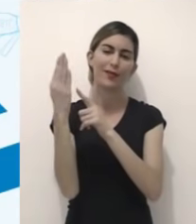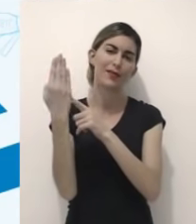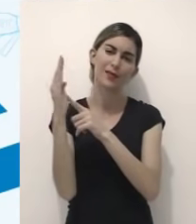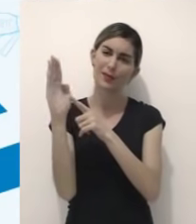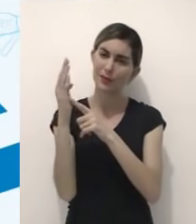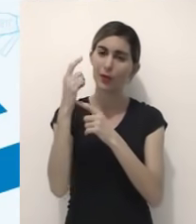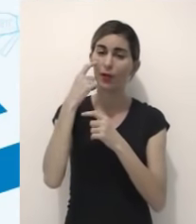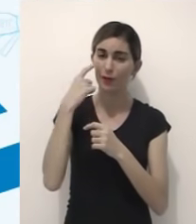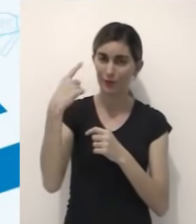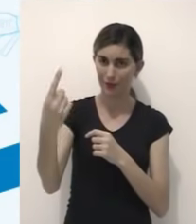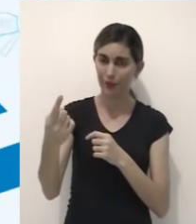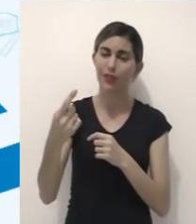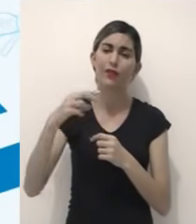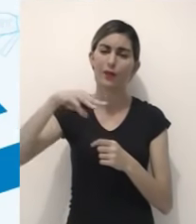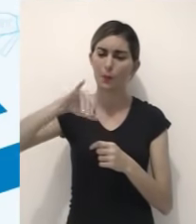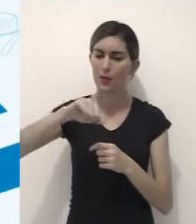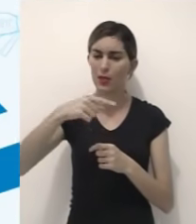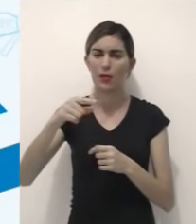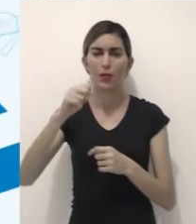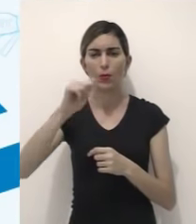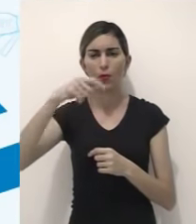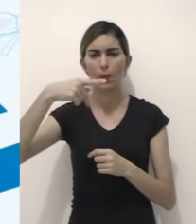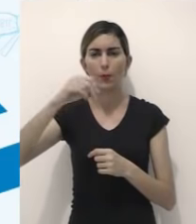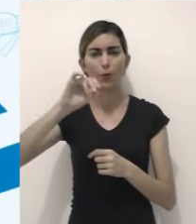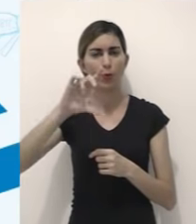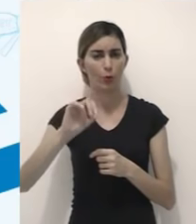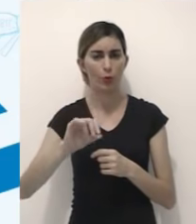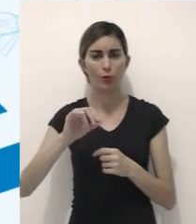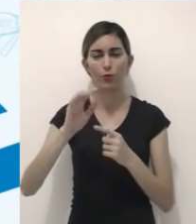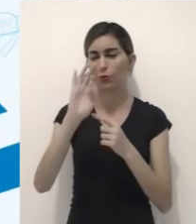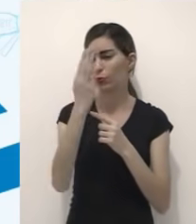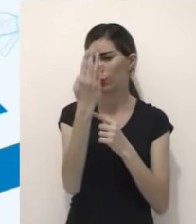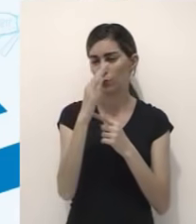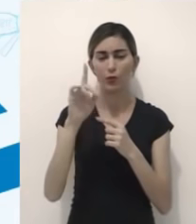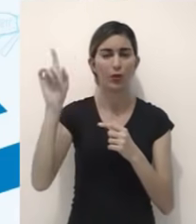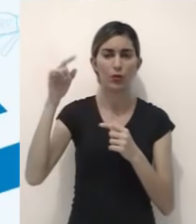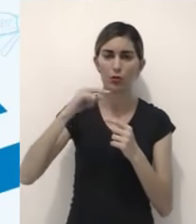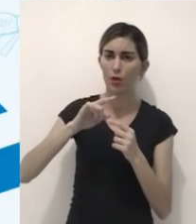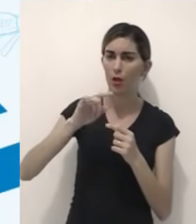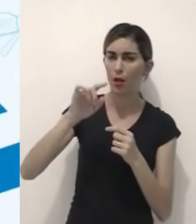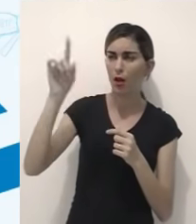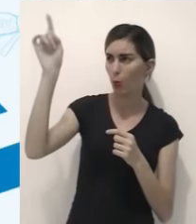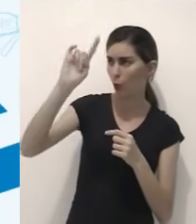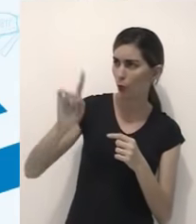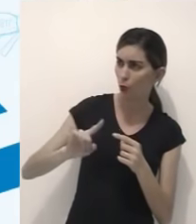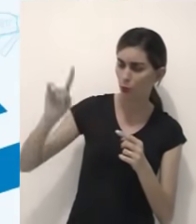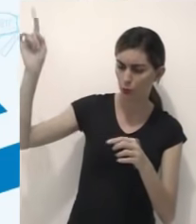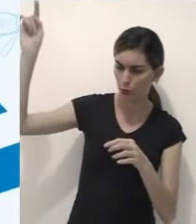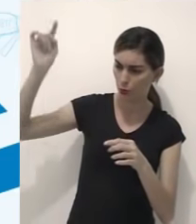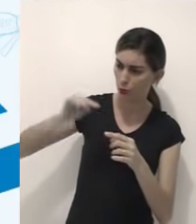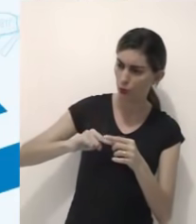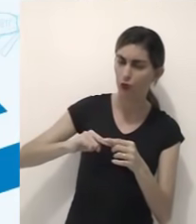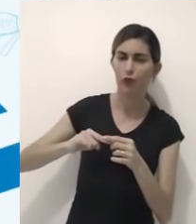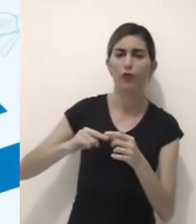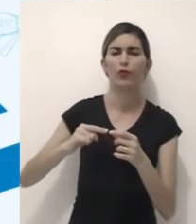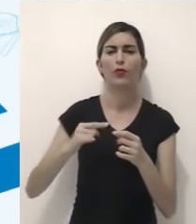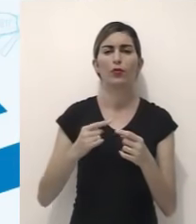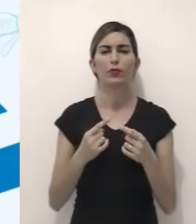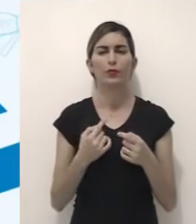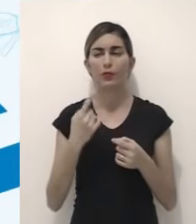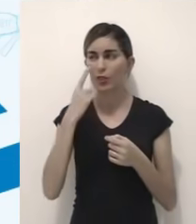espelhos refletores que a gente viu lá na missão Apollo. Quando a gente emite o raio que bate no